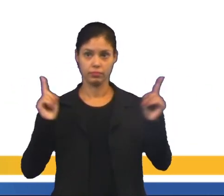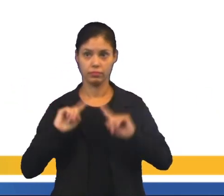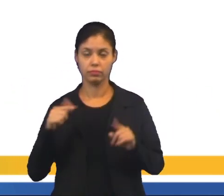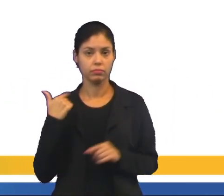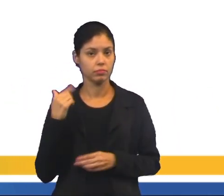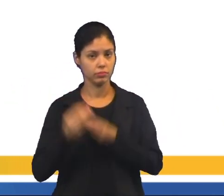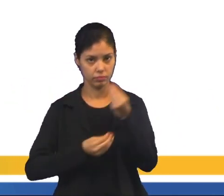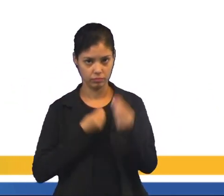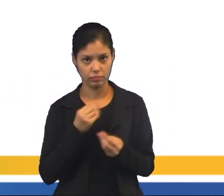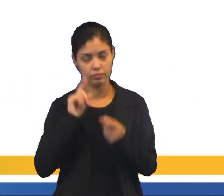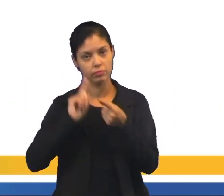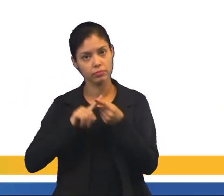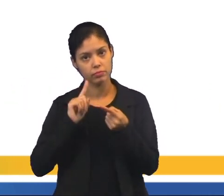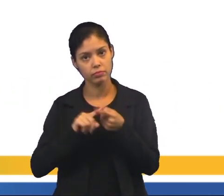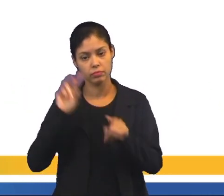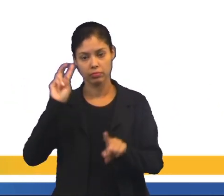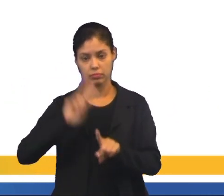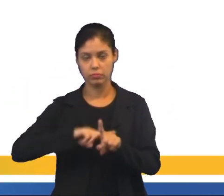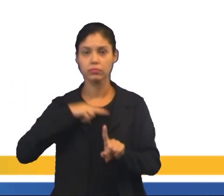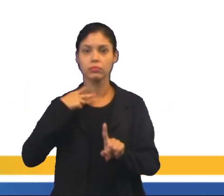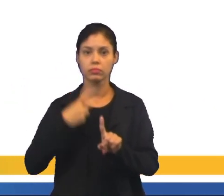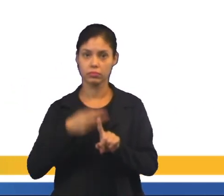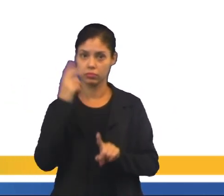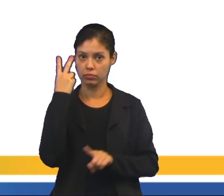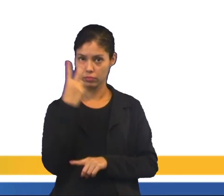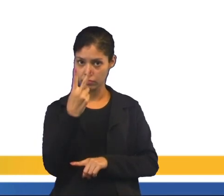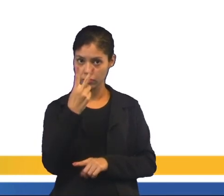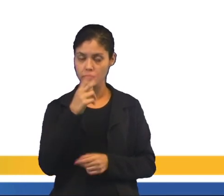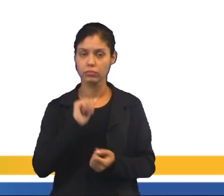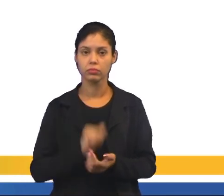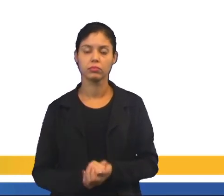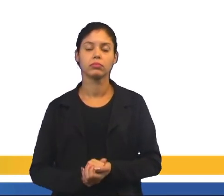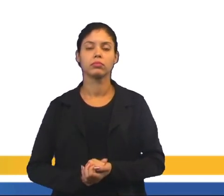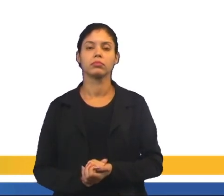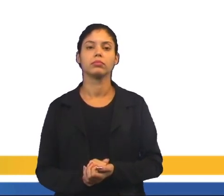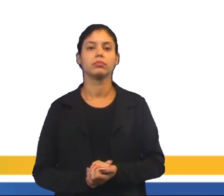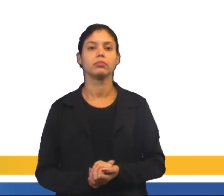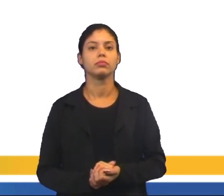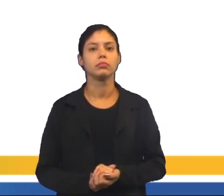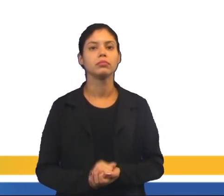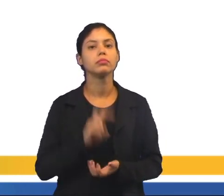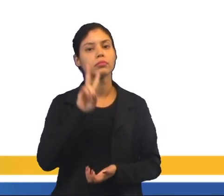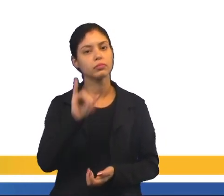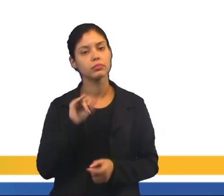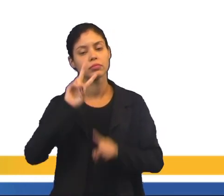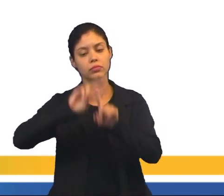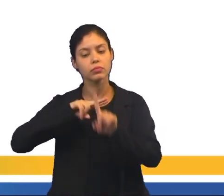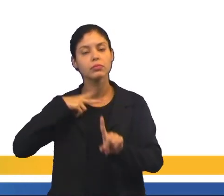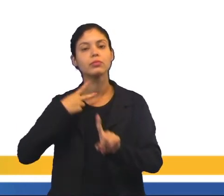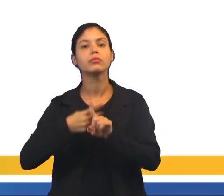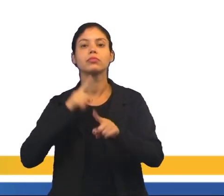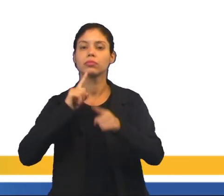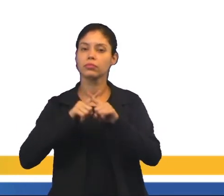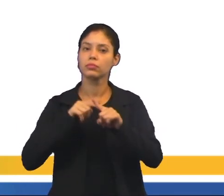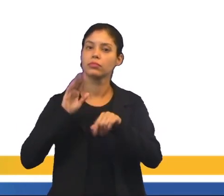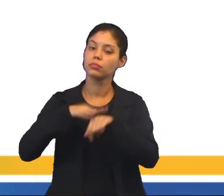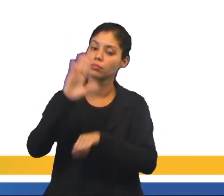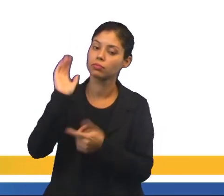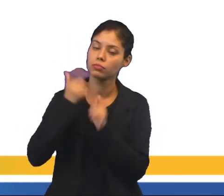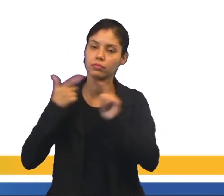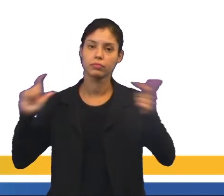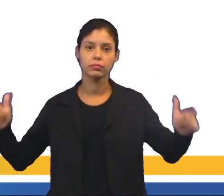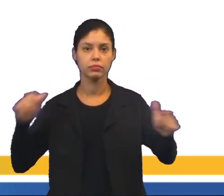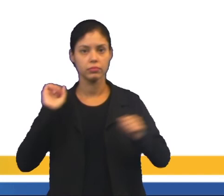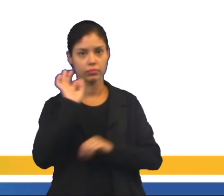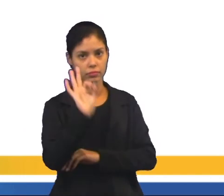não será 4 vezes, porque duplicar será o dobro, né? Então, vai ser 2 vezes maior aquele